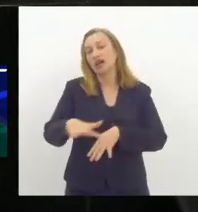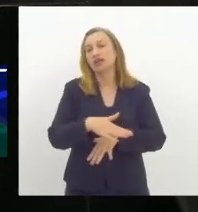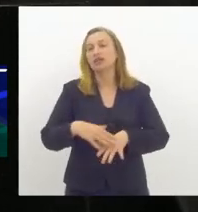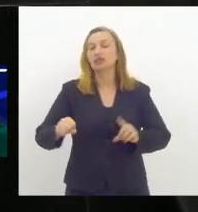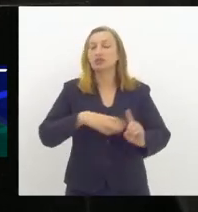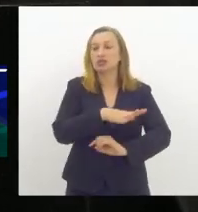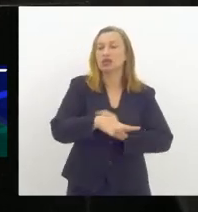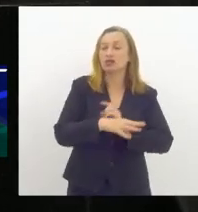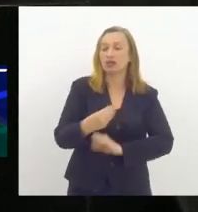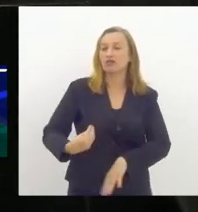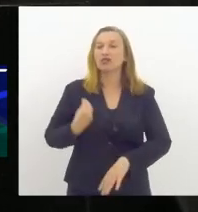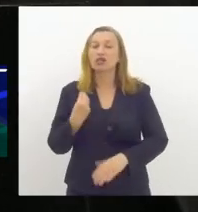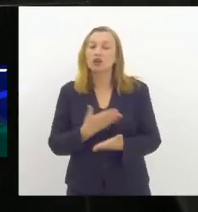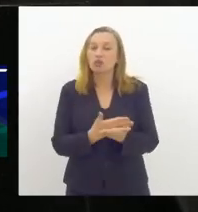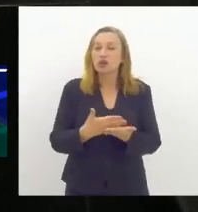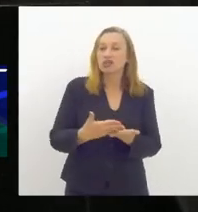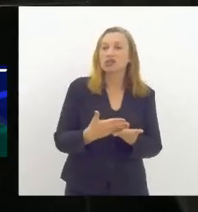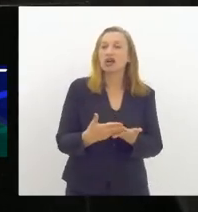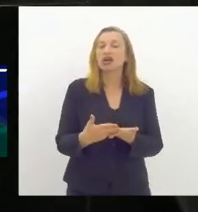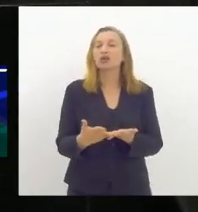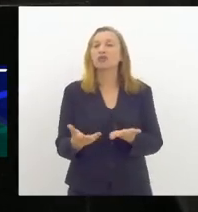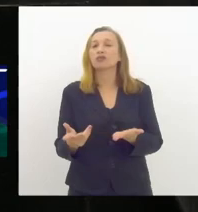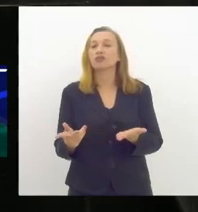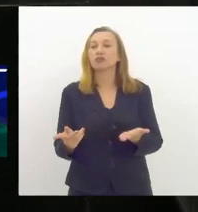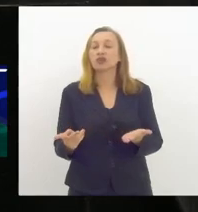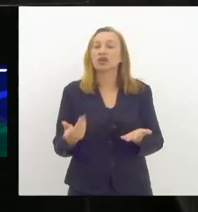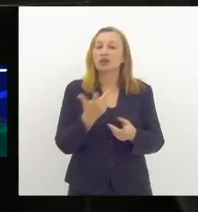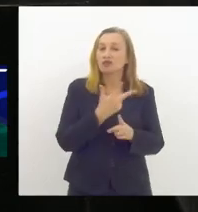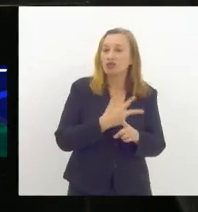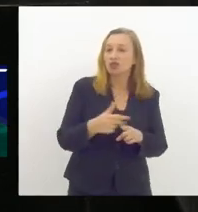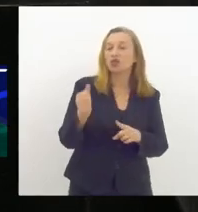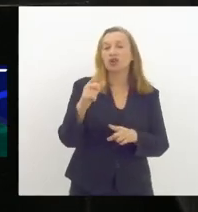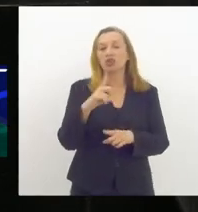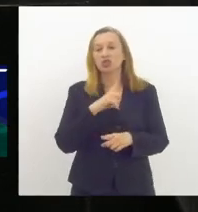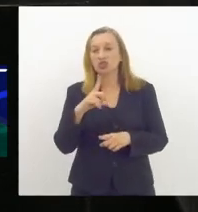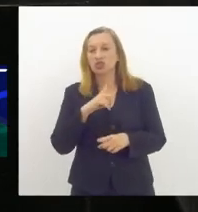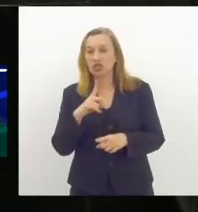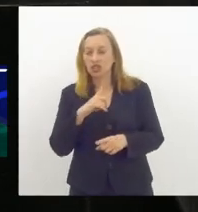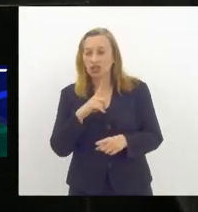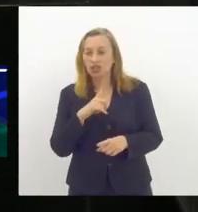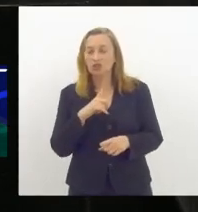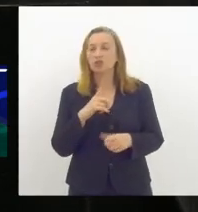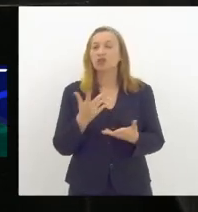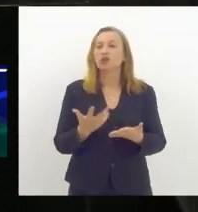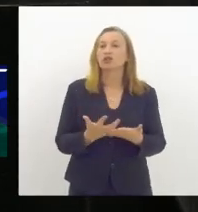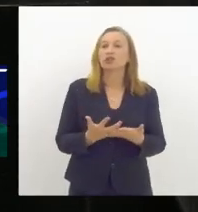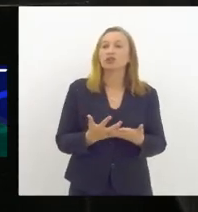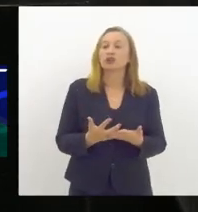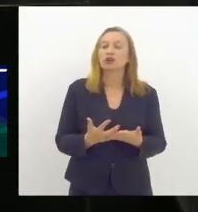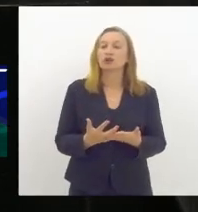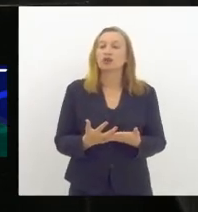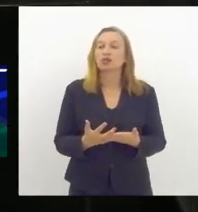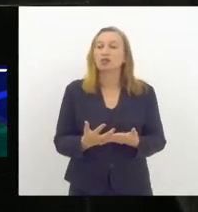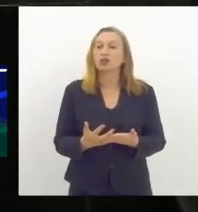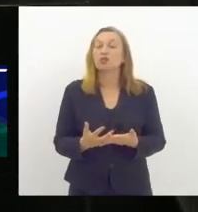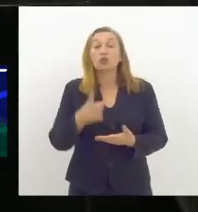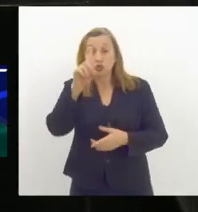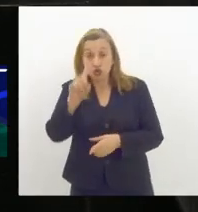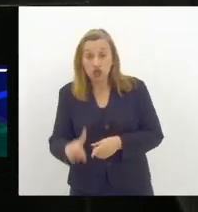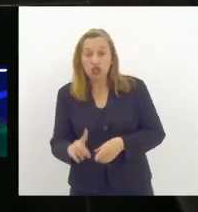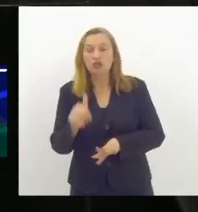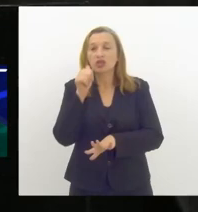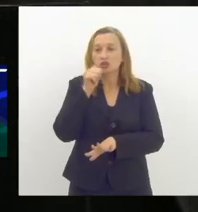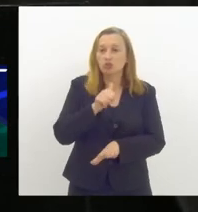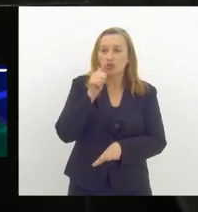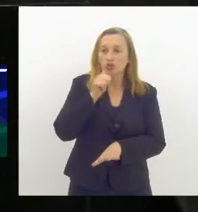neste momento começaram a surgir grandes vitórias como sufrágio feminino ou seja o direito